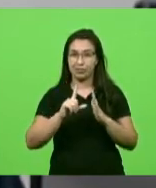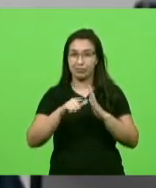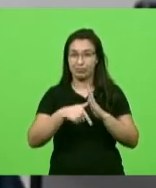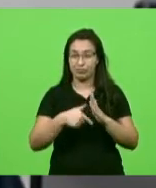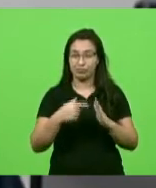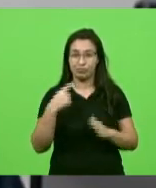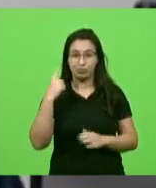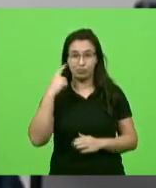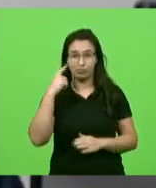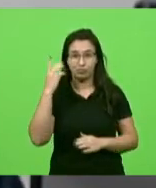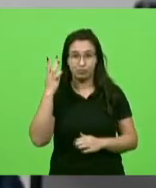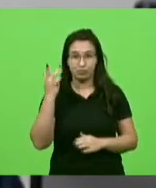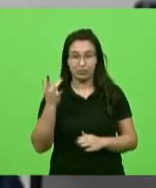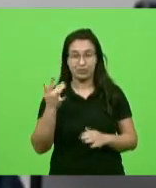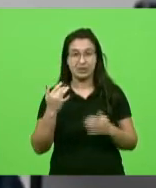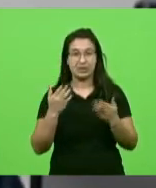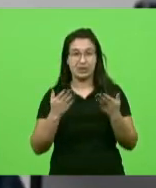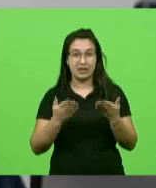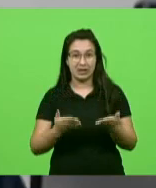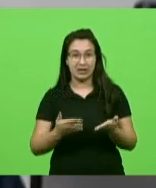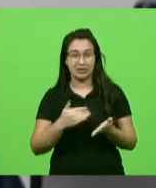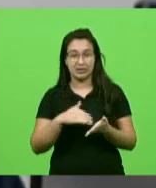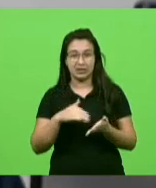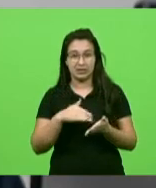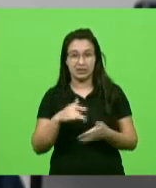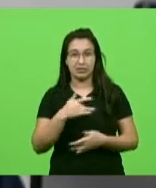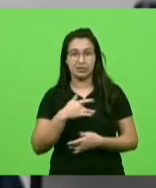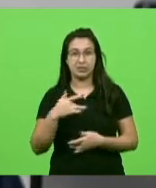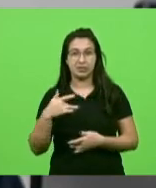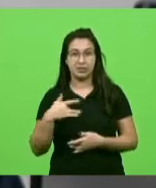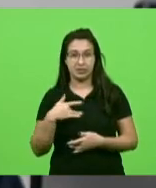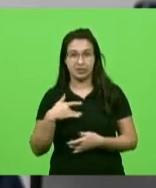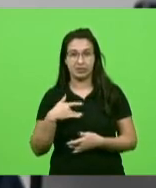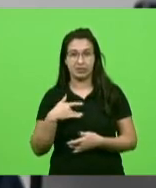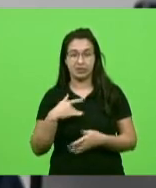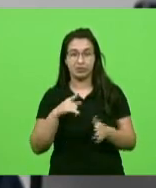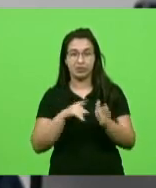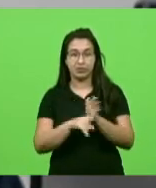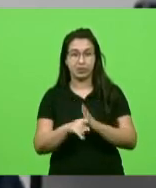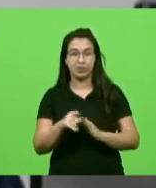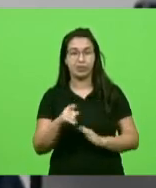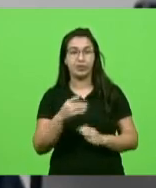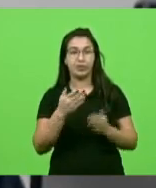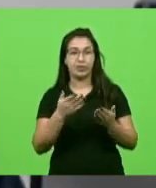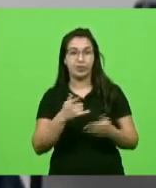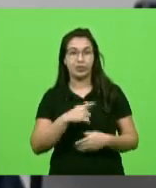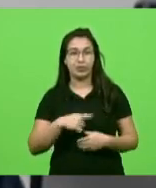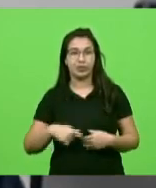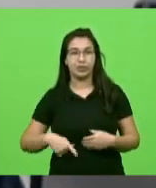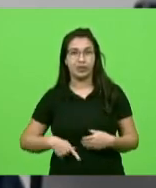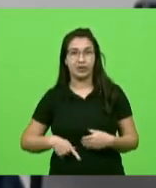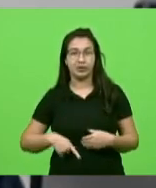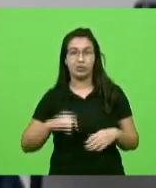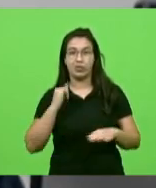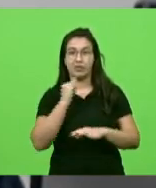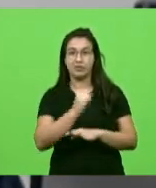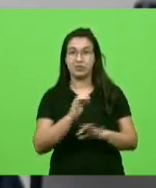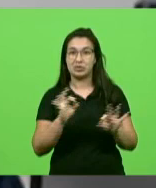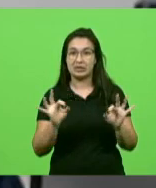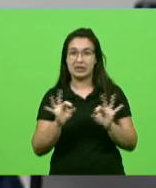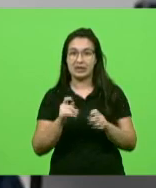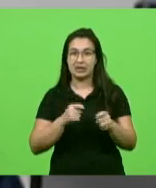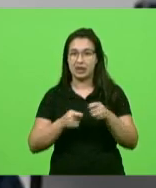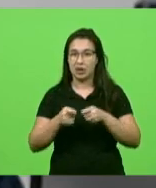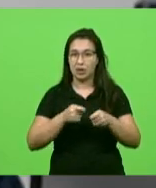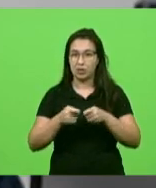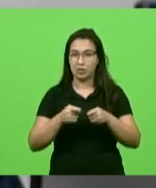respiradores sendo um pouco crítico secretário de saúde o excesso de questionamento Governador A esse respeito não tenha comunicado a ele que havia